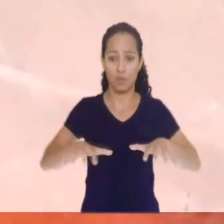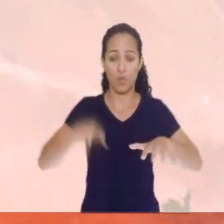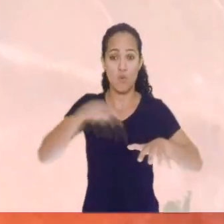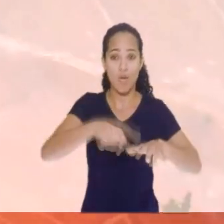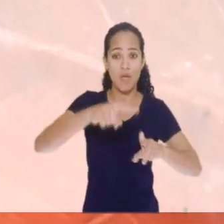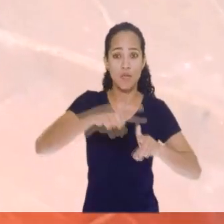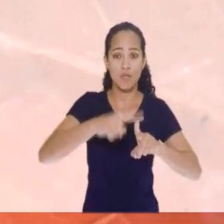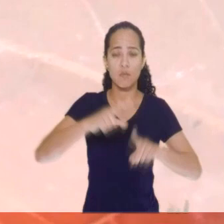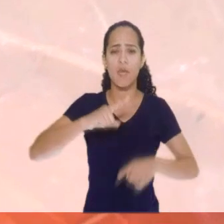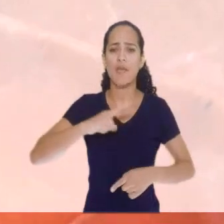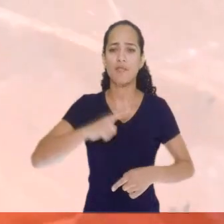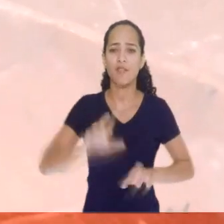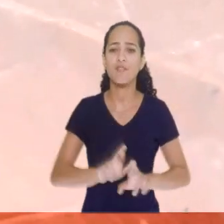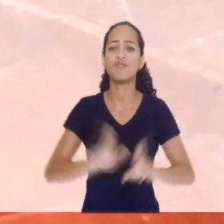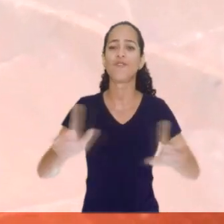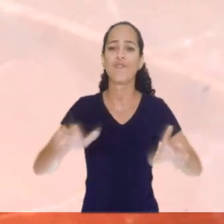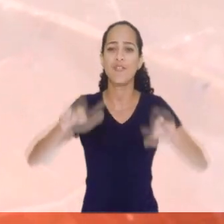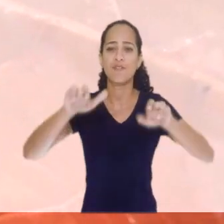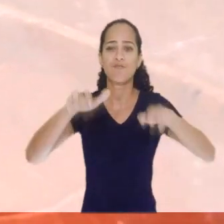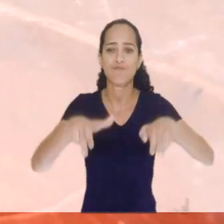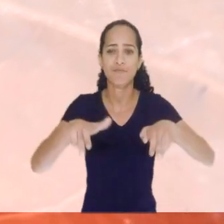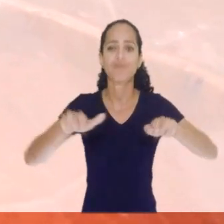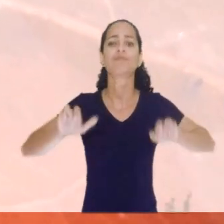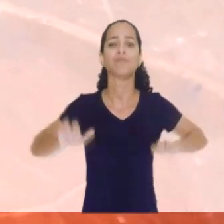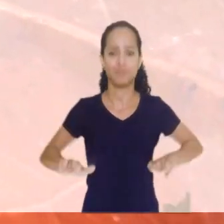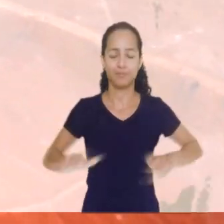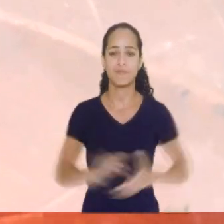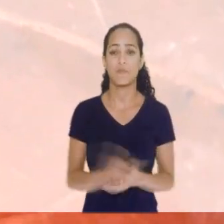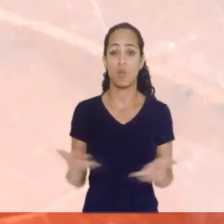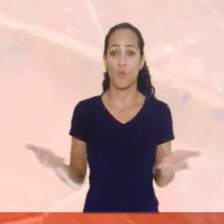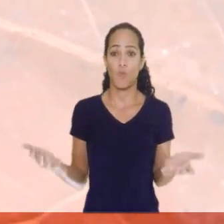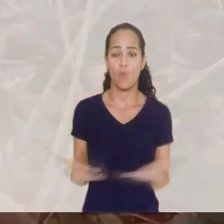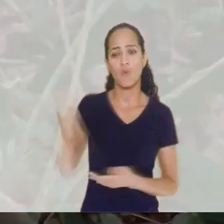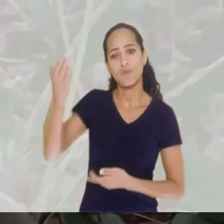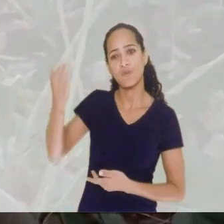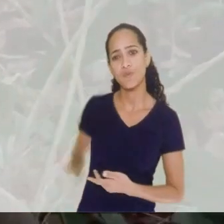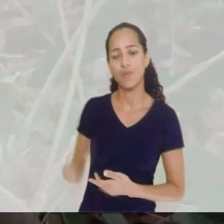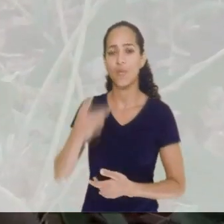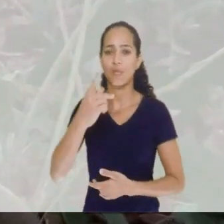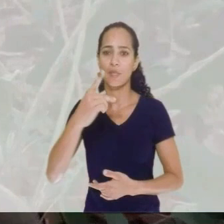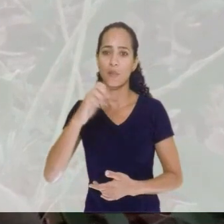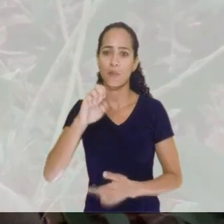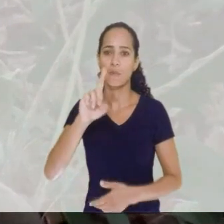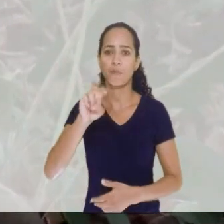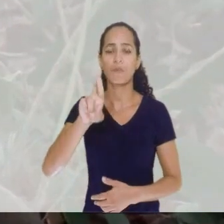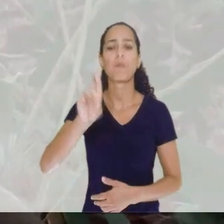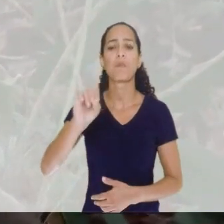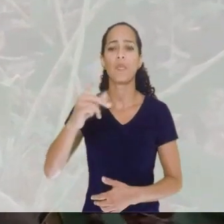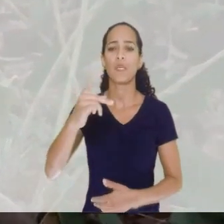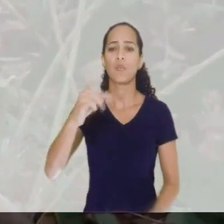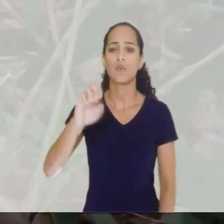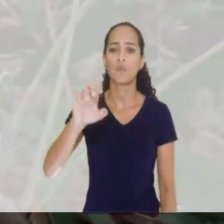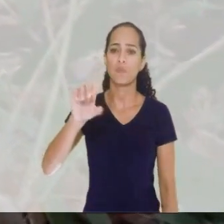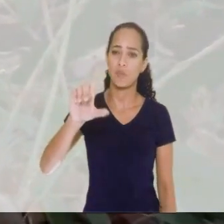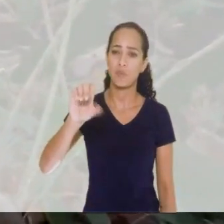na mão e 5 no pé. Ele tem menos. Eles são bem curtinhos. E hoje eu tô aqui, com nada mais nada menos,